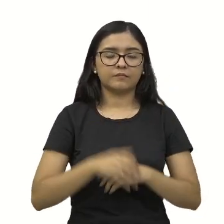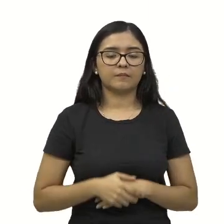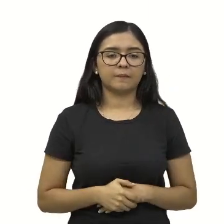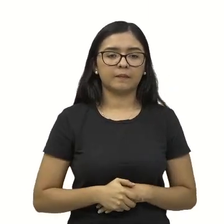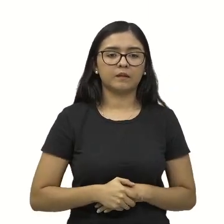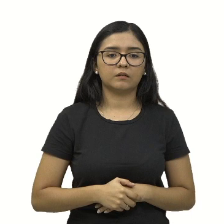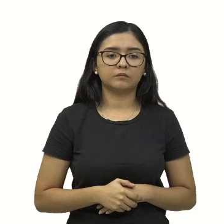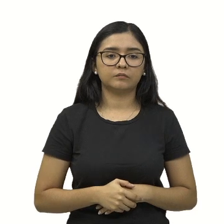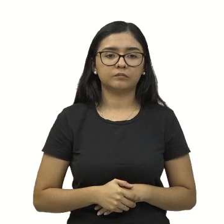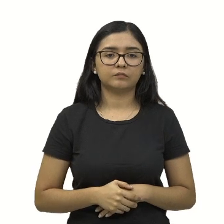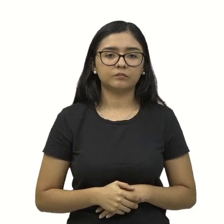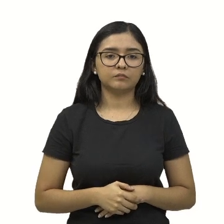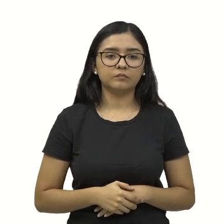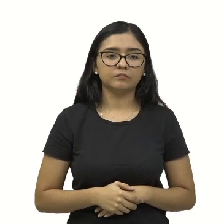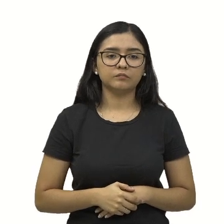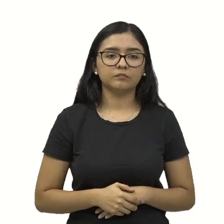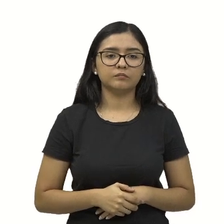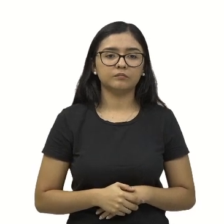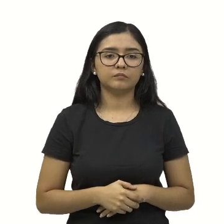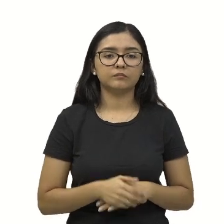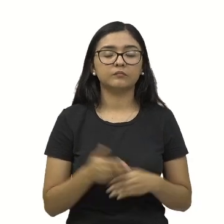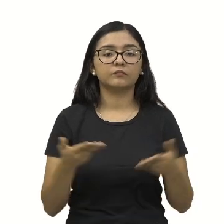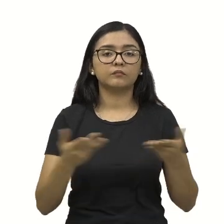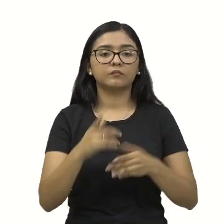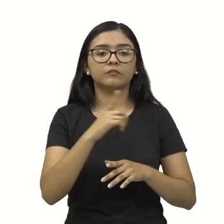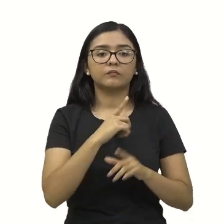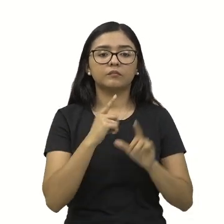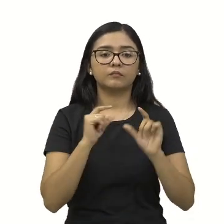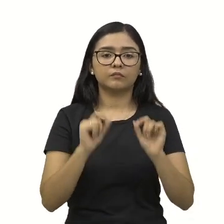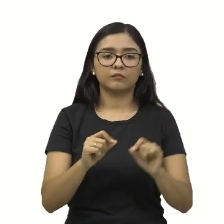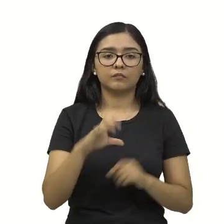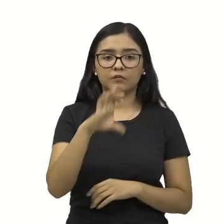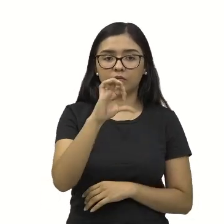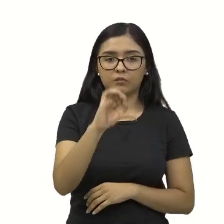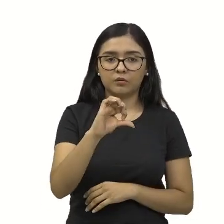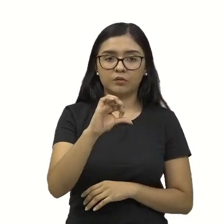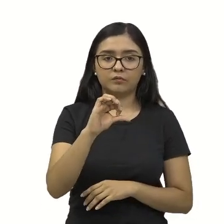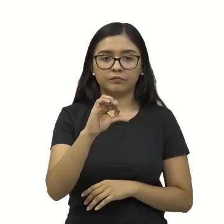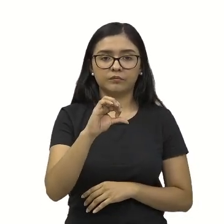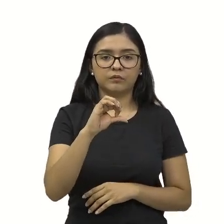Menos 21, menos 4, menos 25. Agora eu tenho 9